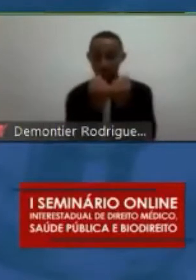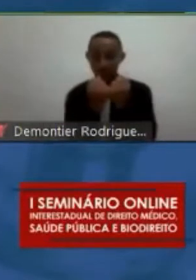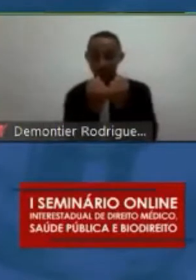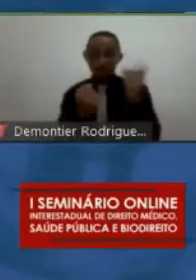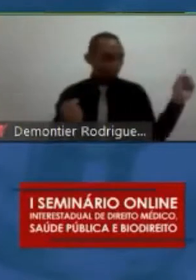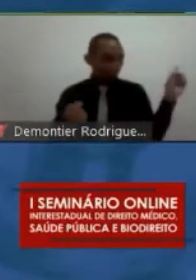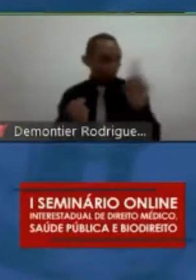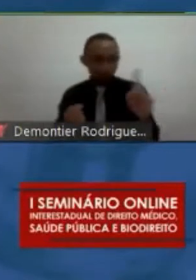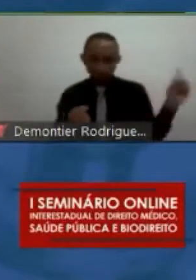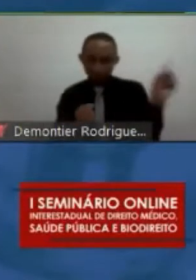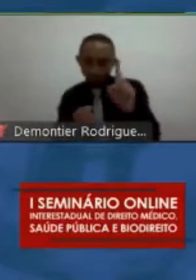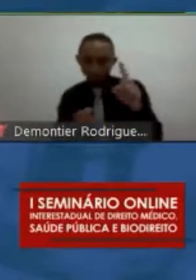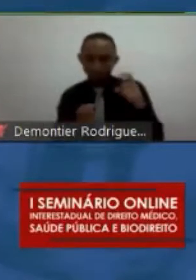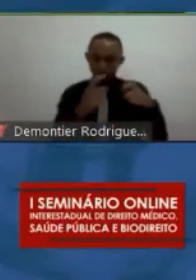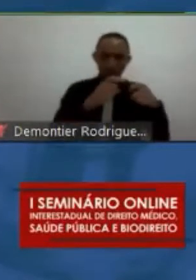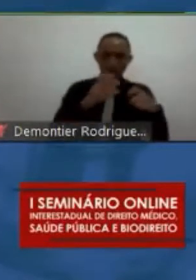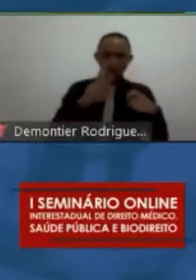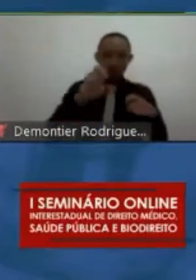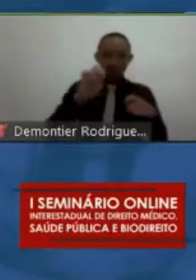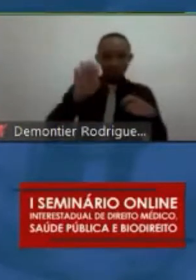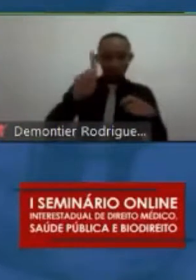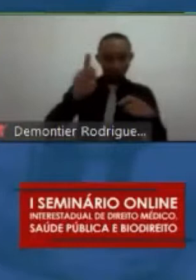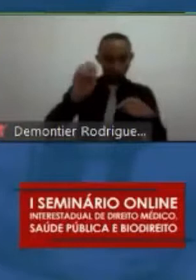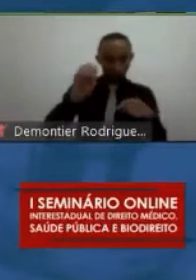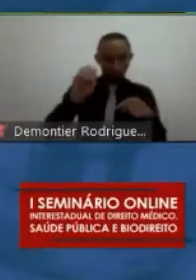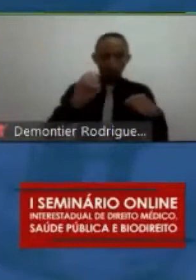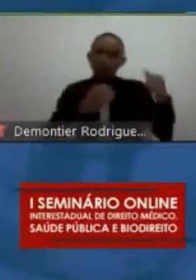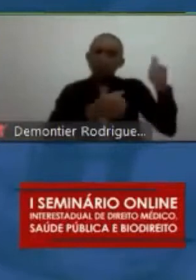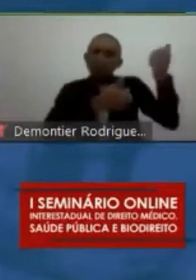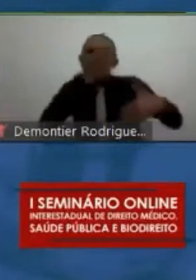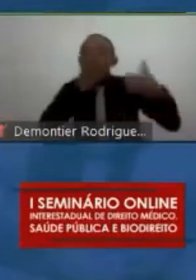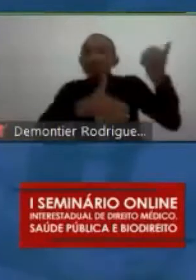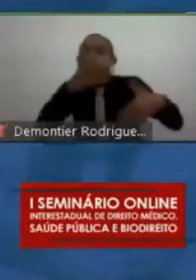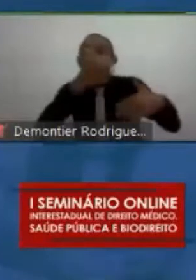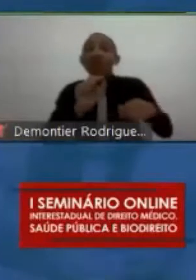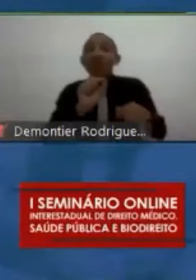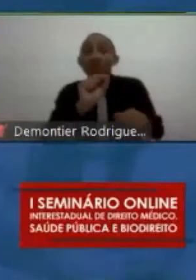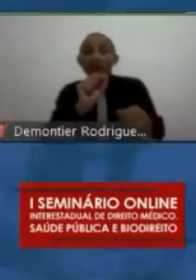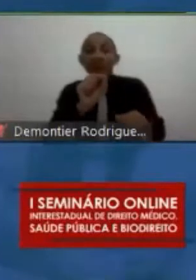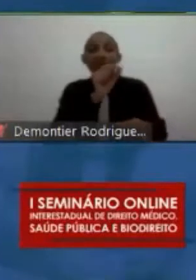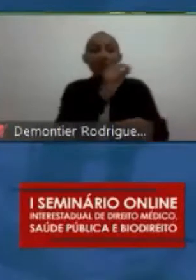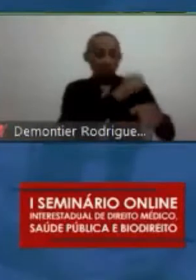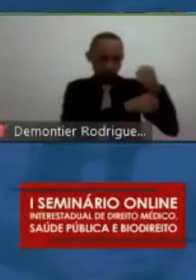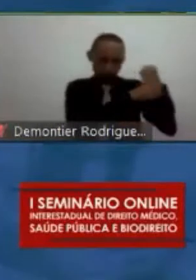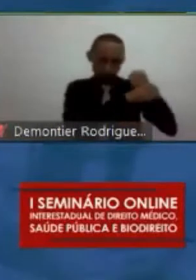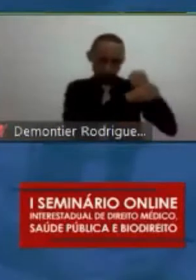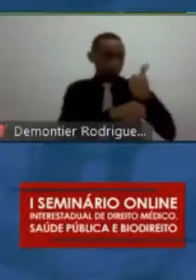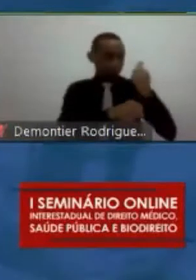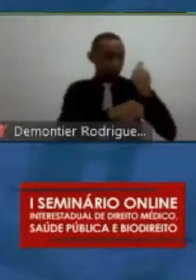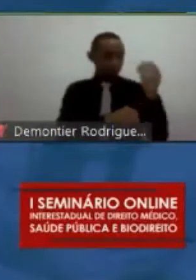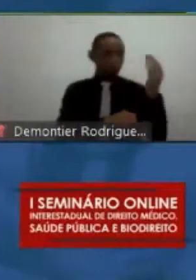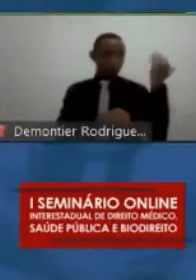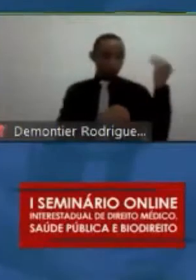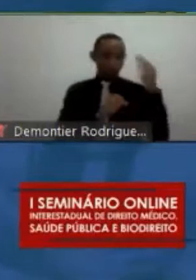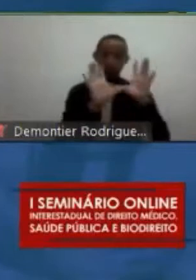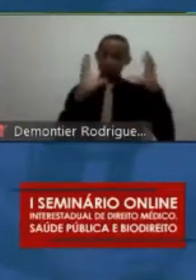anteriores mencionaram, o Dr. Ricardo, inclusive, mencionou, a OMS, há uma década atrás, a Organização Mundial de Saúde,